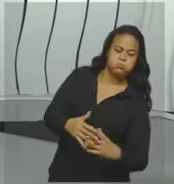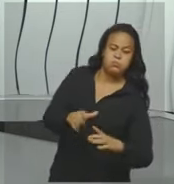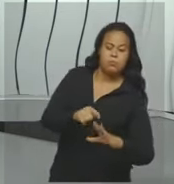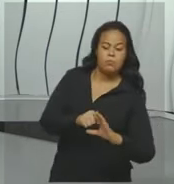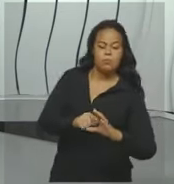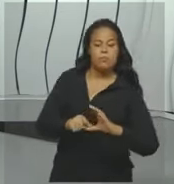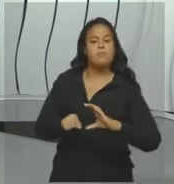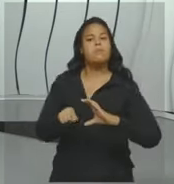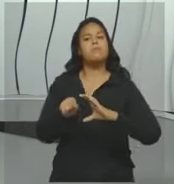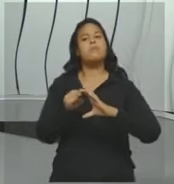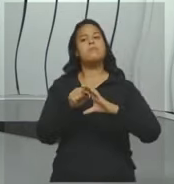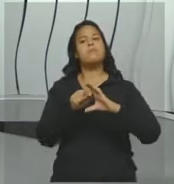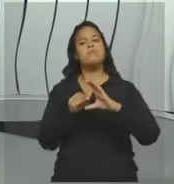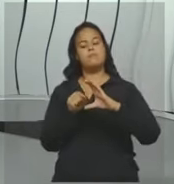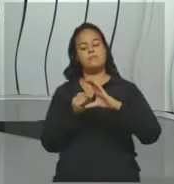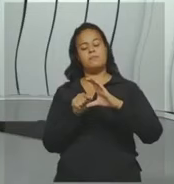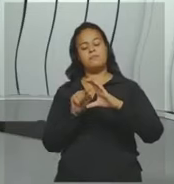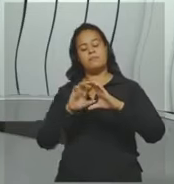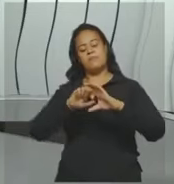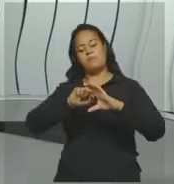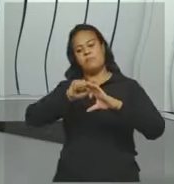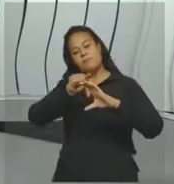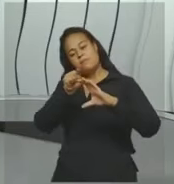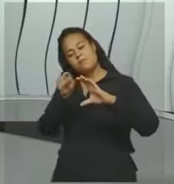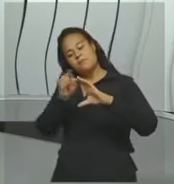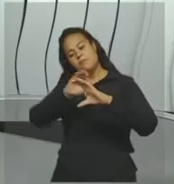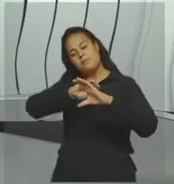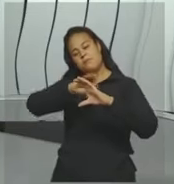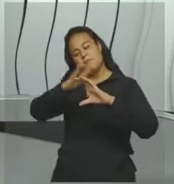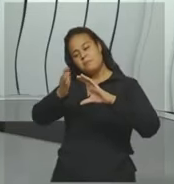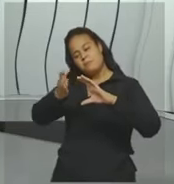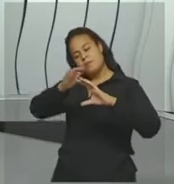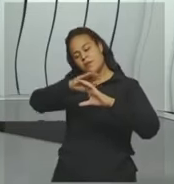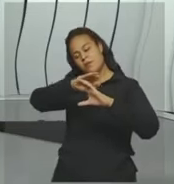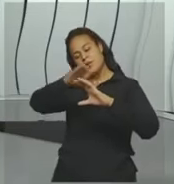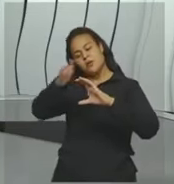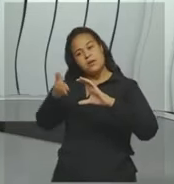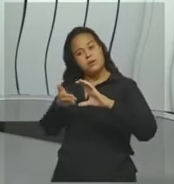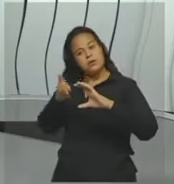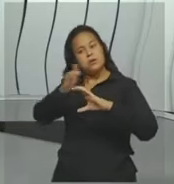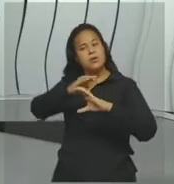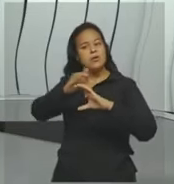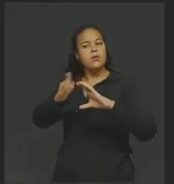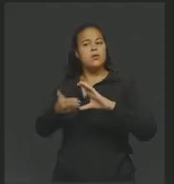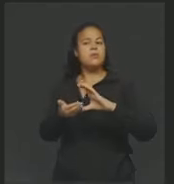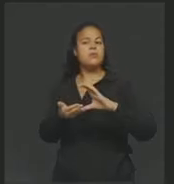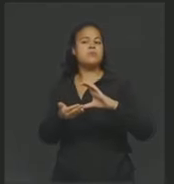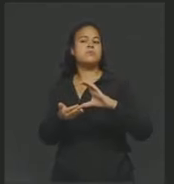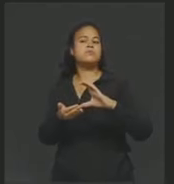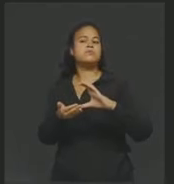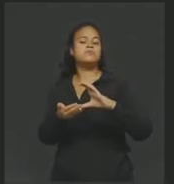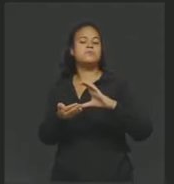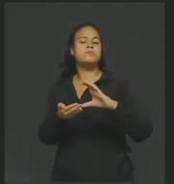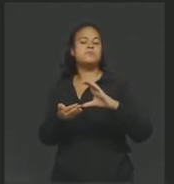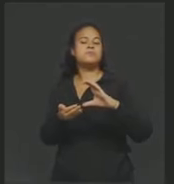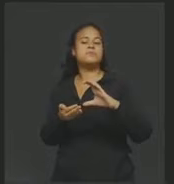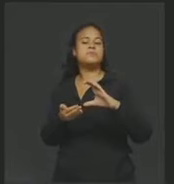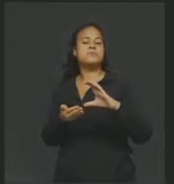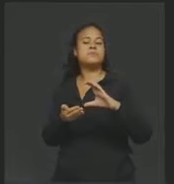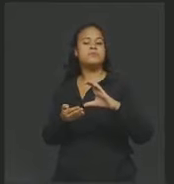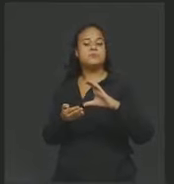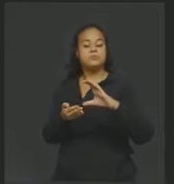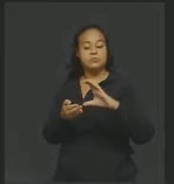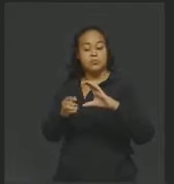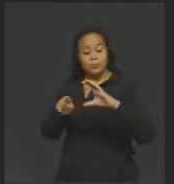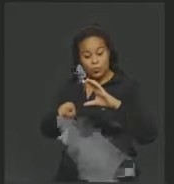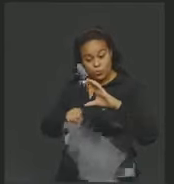o caso desse lado externo da circunferência, uma catraca maior como essa, ela vai, com uma volta